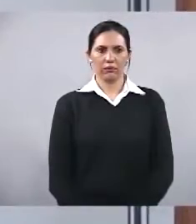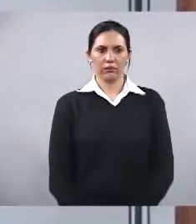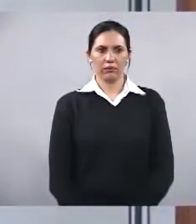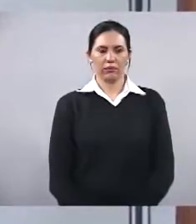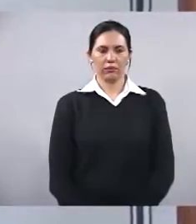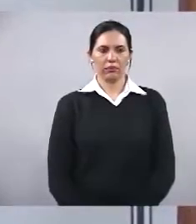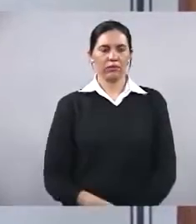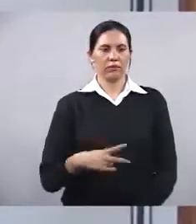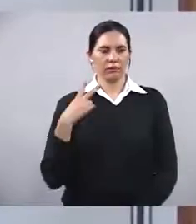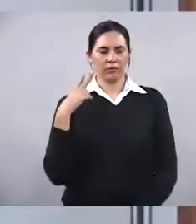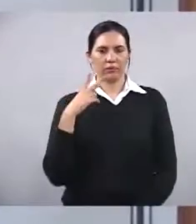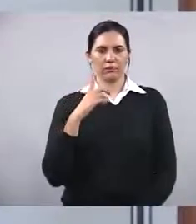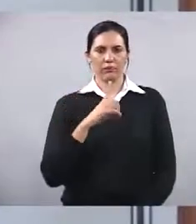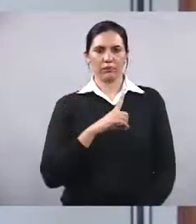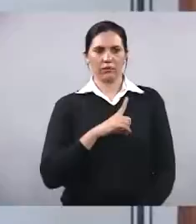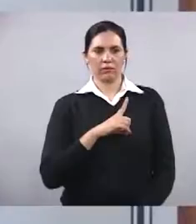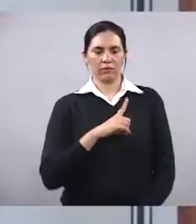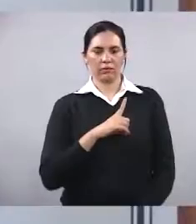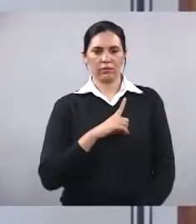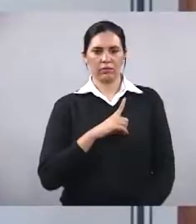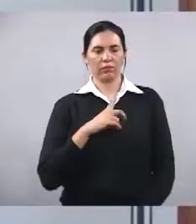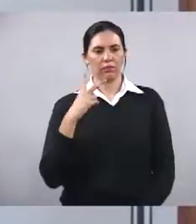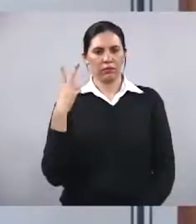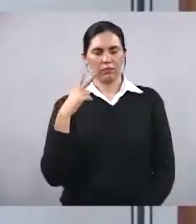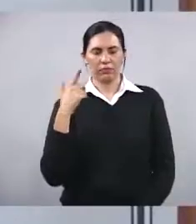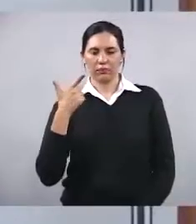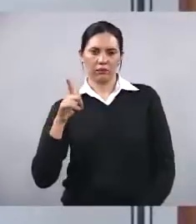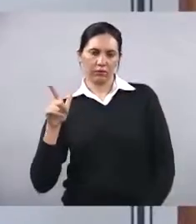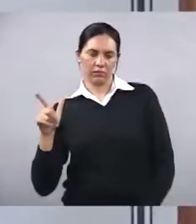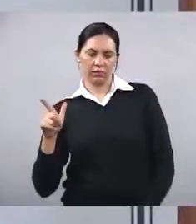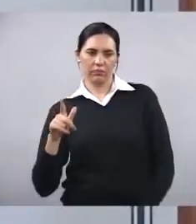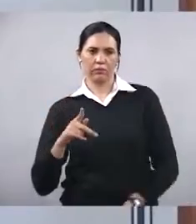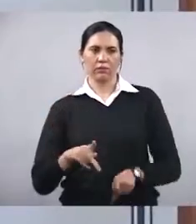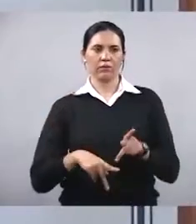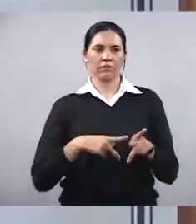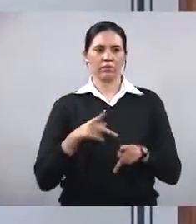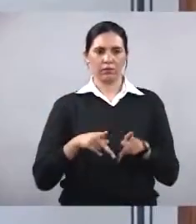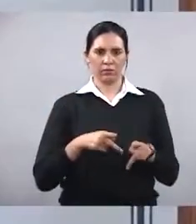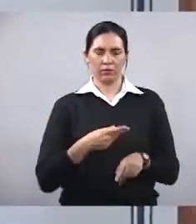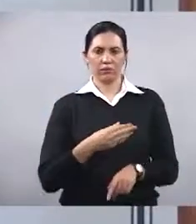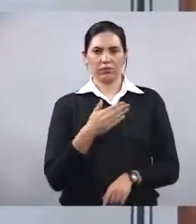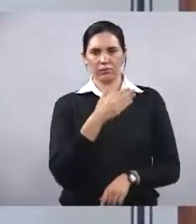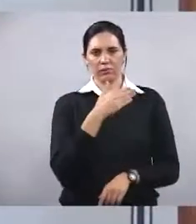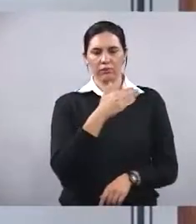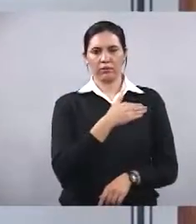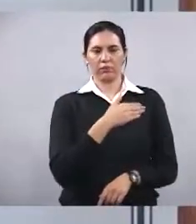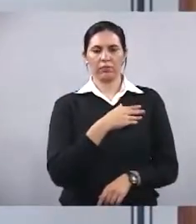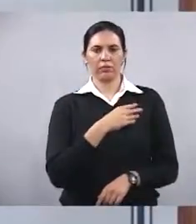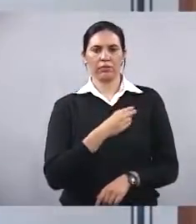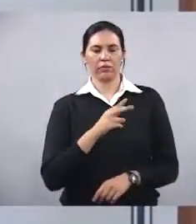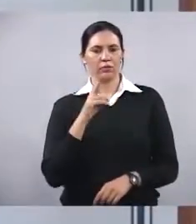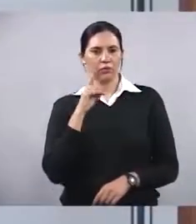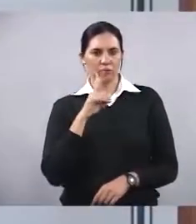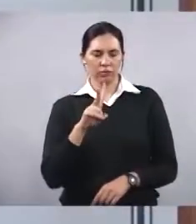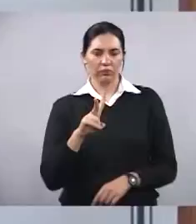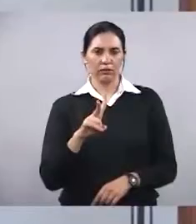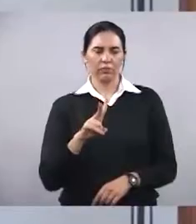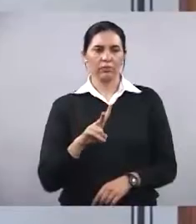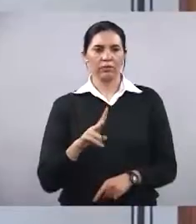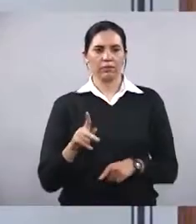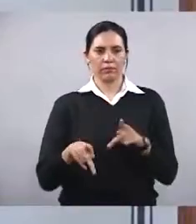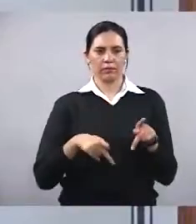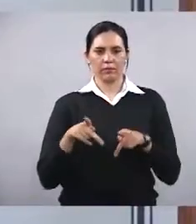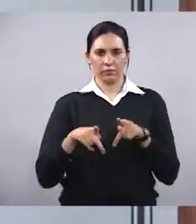Vereador Damasceno, presidente, vereadora Daniela, demais vereadores, população aqui presente que nos acompanha, as pessoas que nos